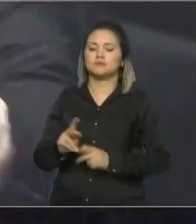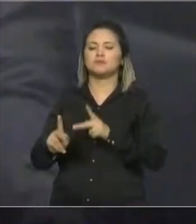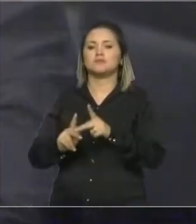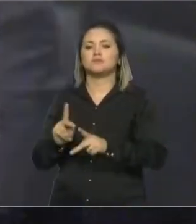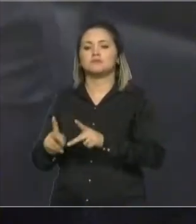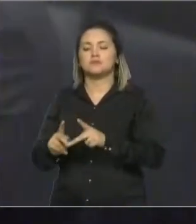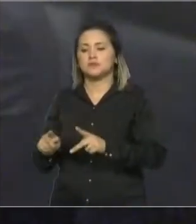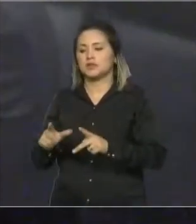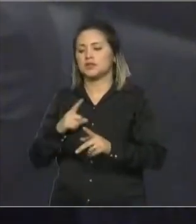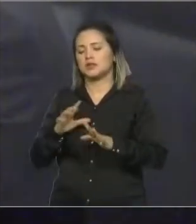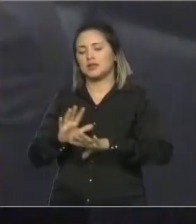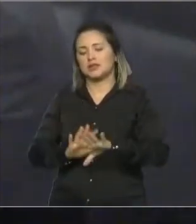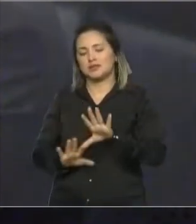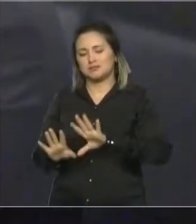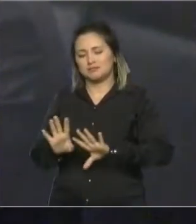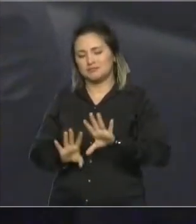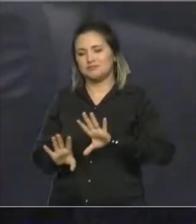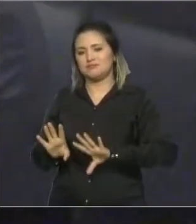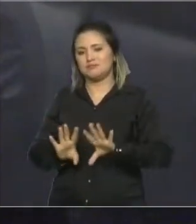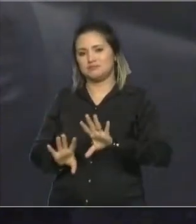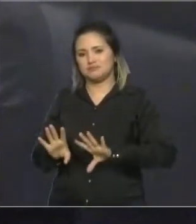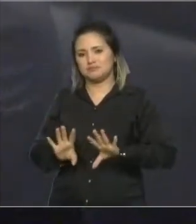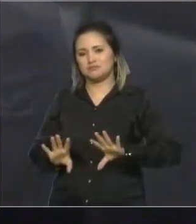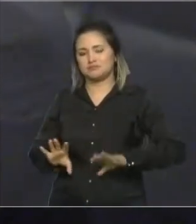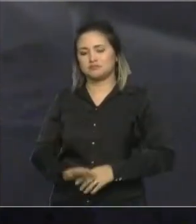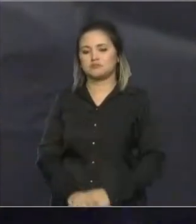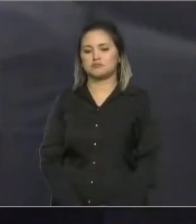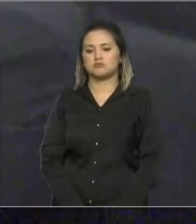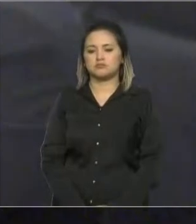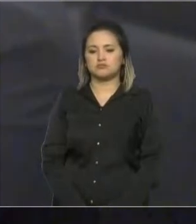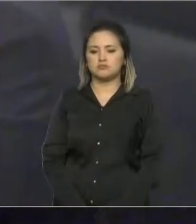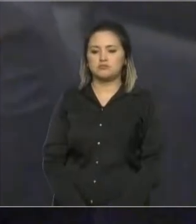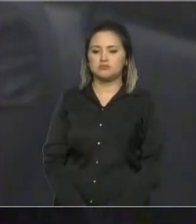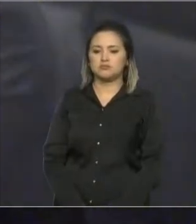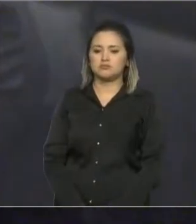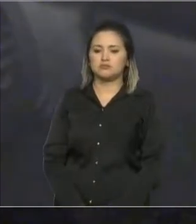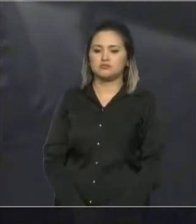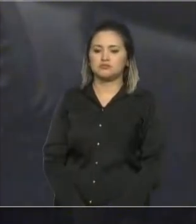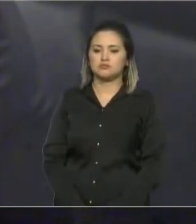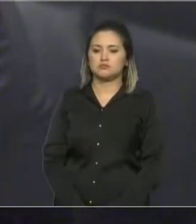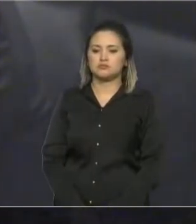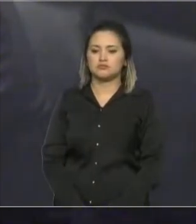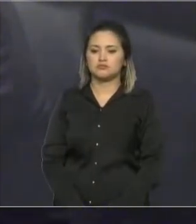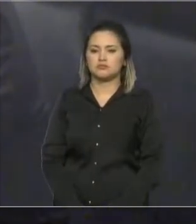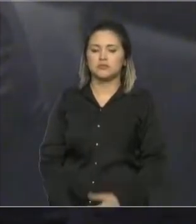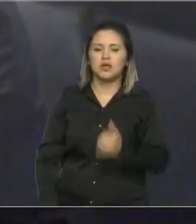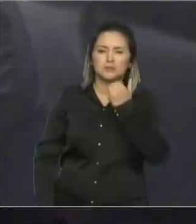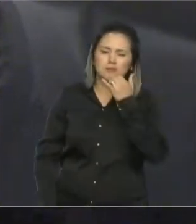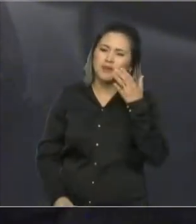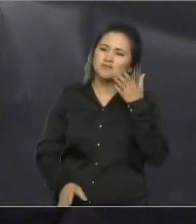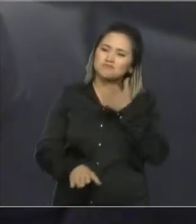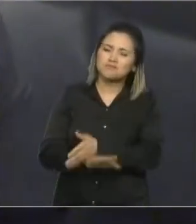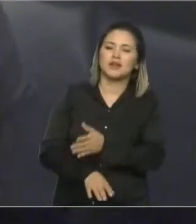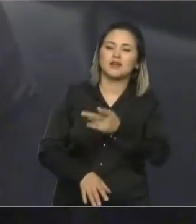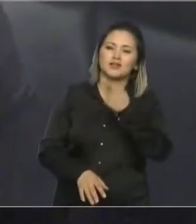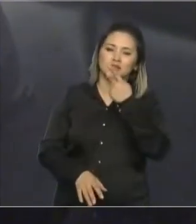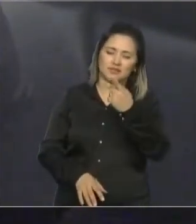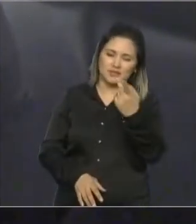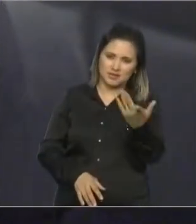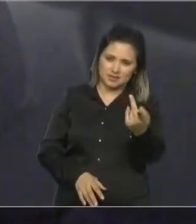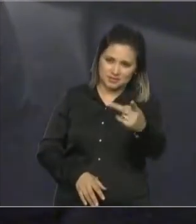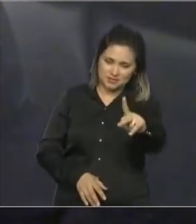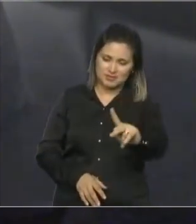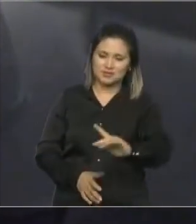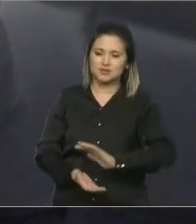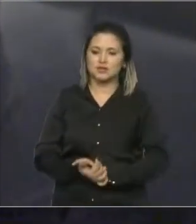região e da Baixada Maranhense como ela deve ser tratada, com zelo e maestria. Desculpa a intromissão, secretário, eu gostaria